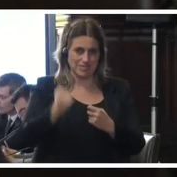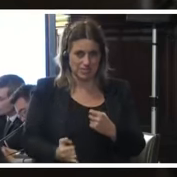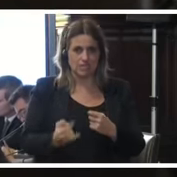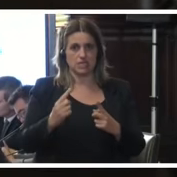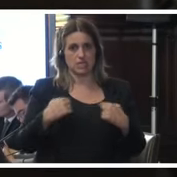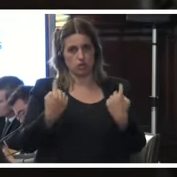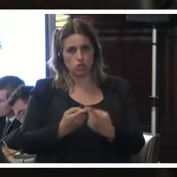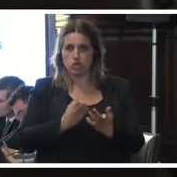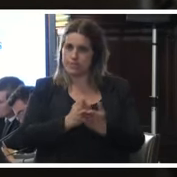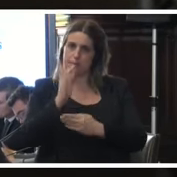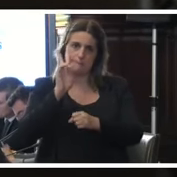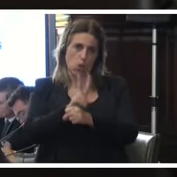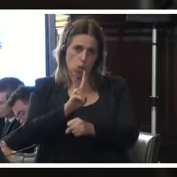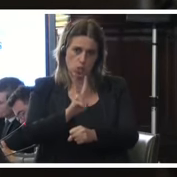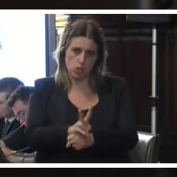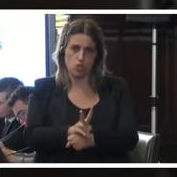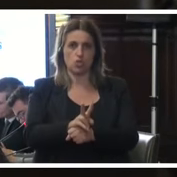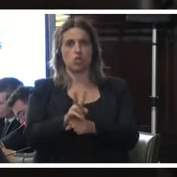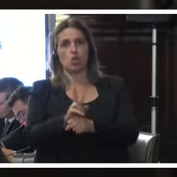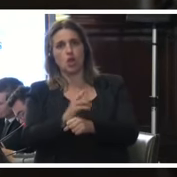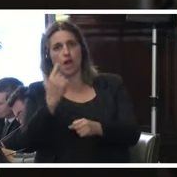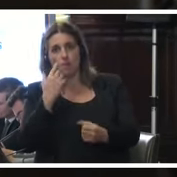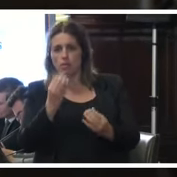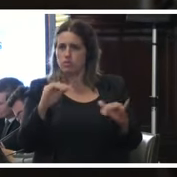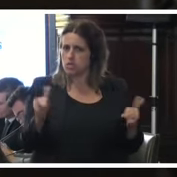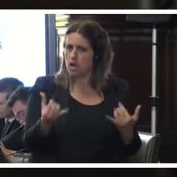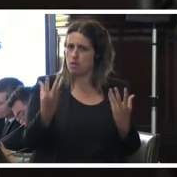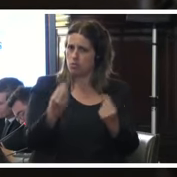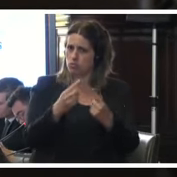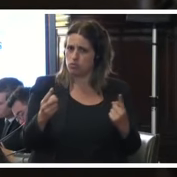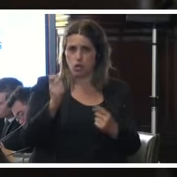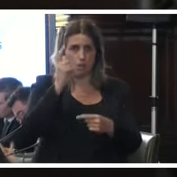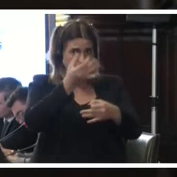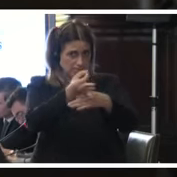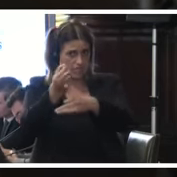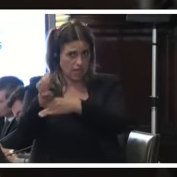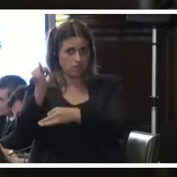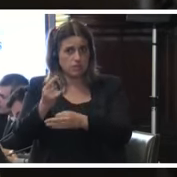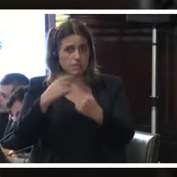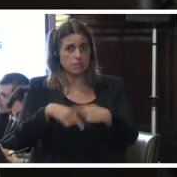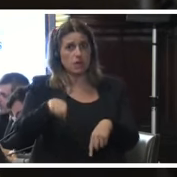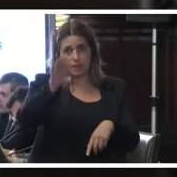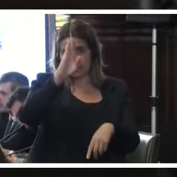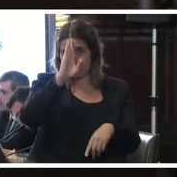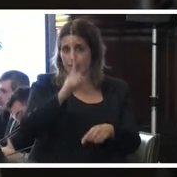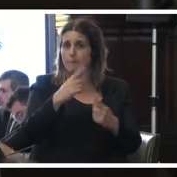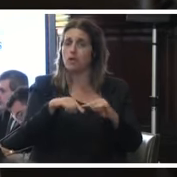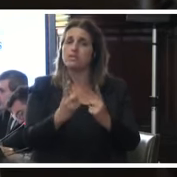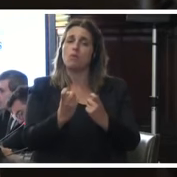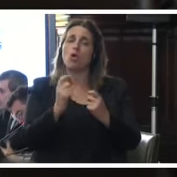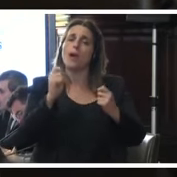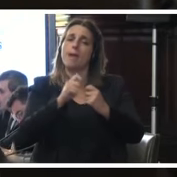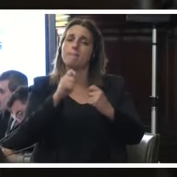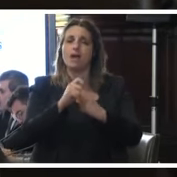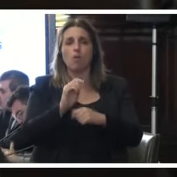já tenham sido capacitados, para que, de fato, a gente consiga mudar a cultura do atendimento das polícias, não só no